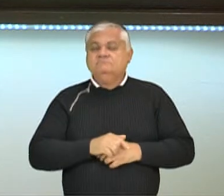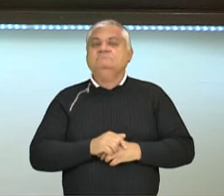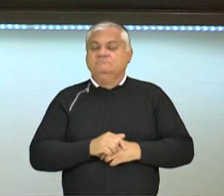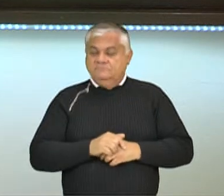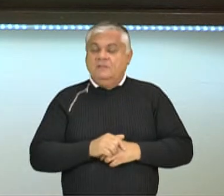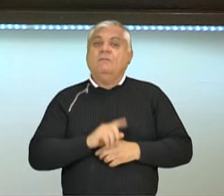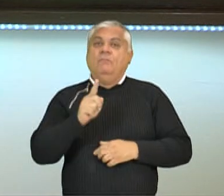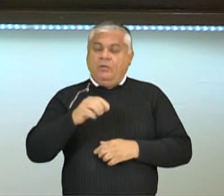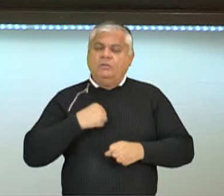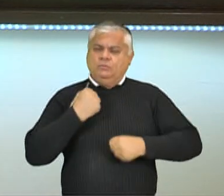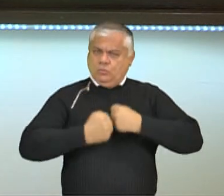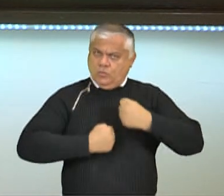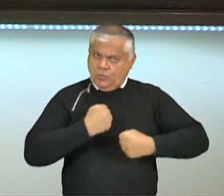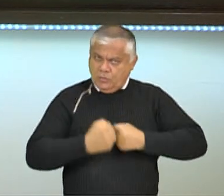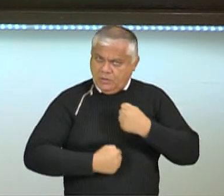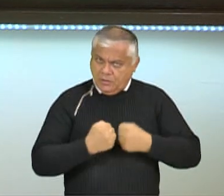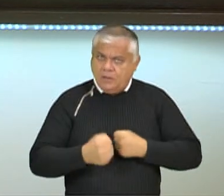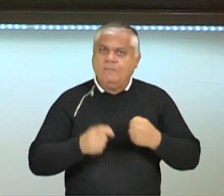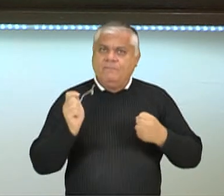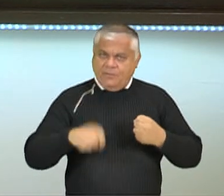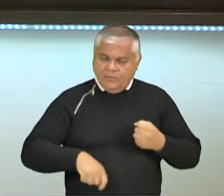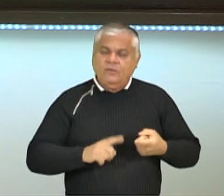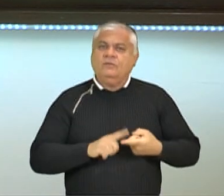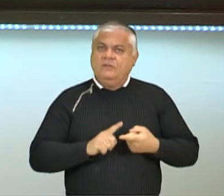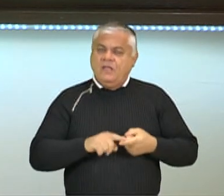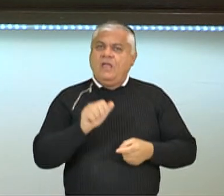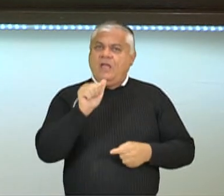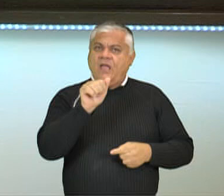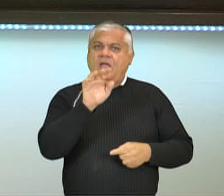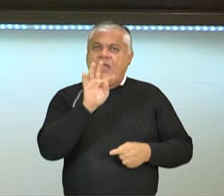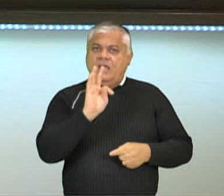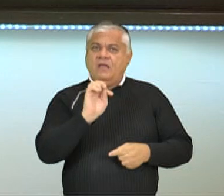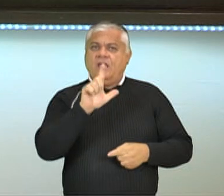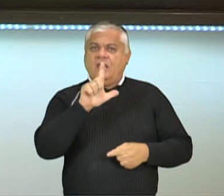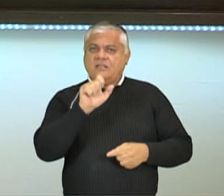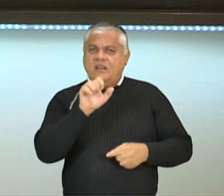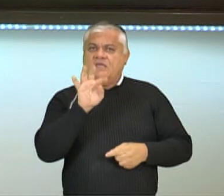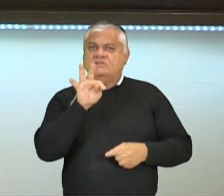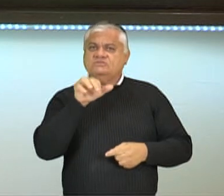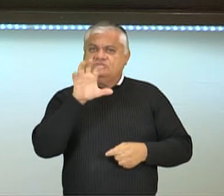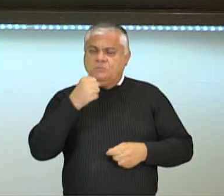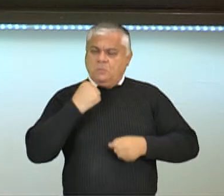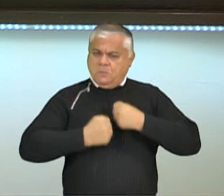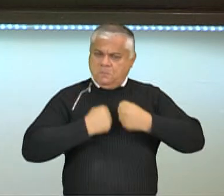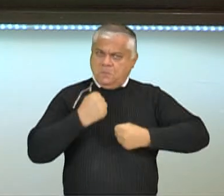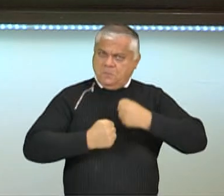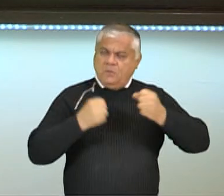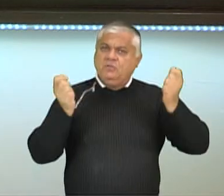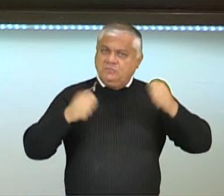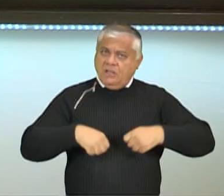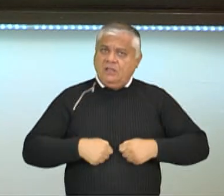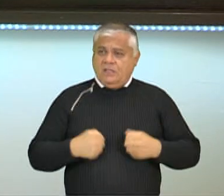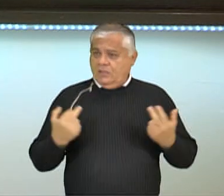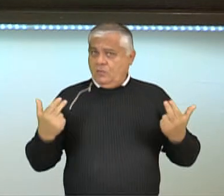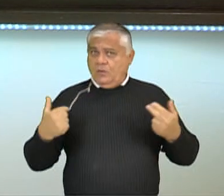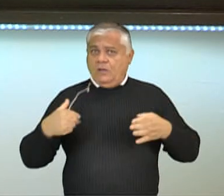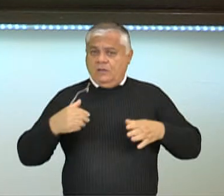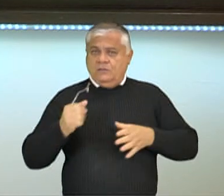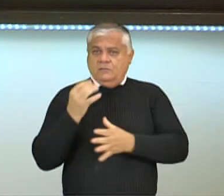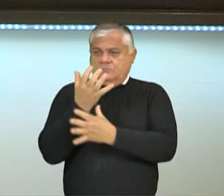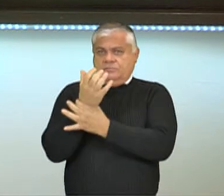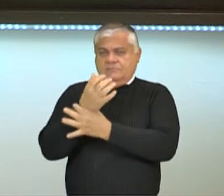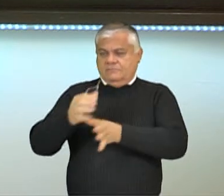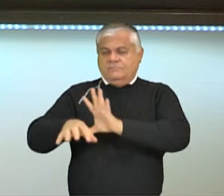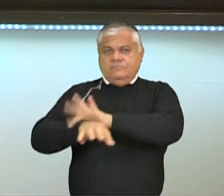o atletismo. Professora, como que ele corre? Como ele vai competir? Com um atleta guia,